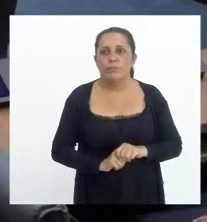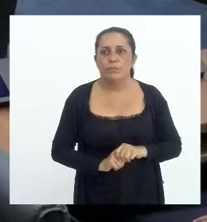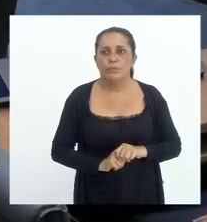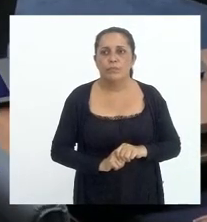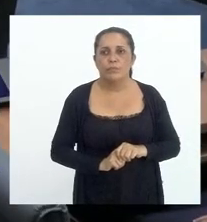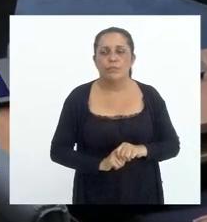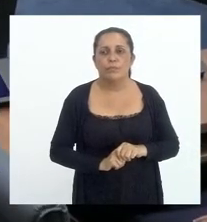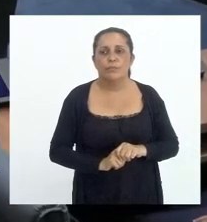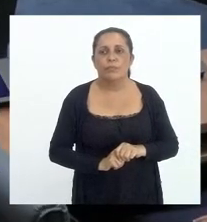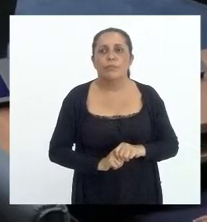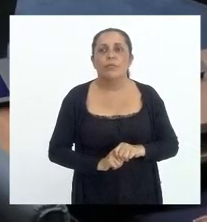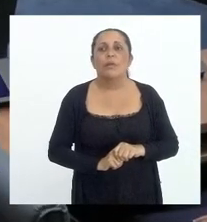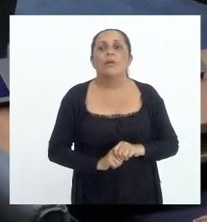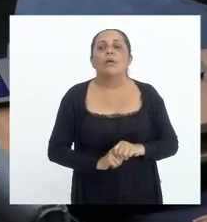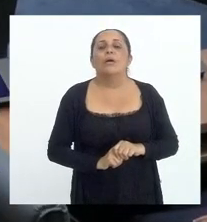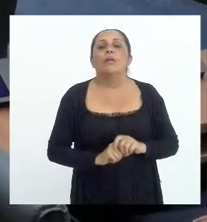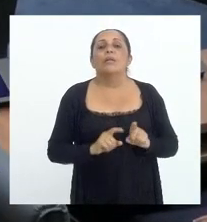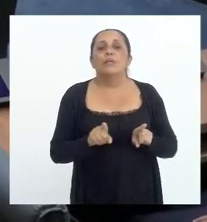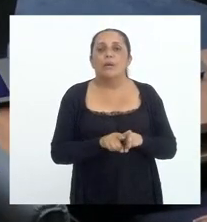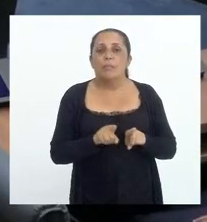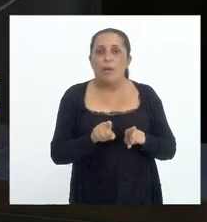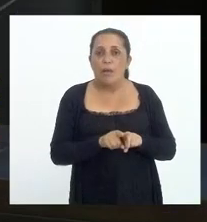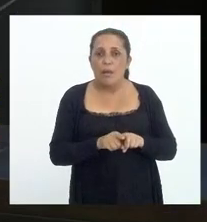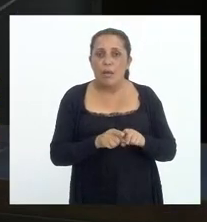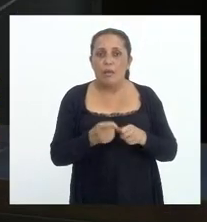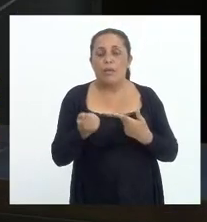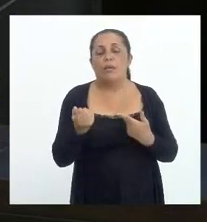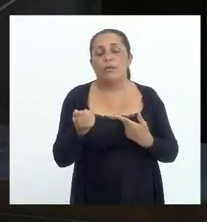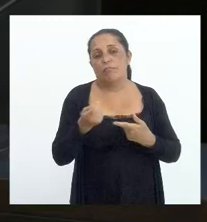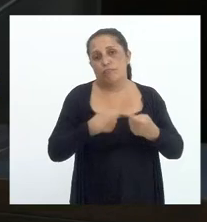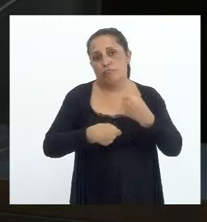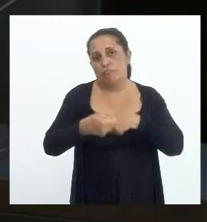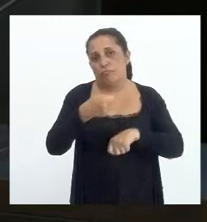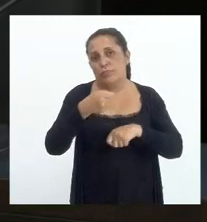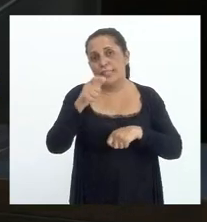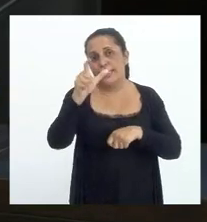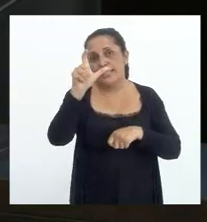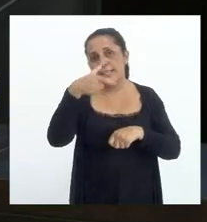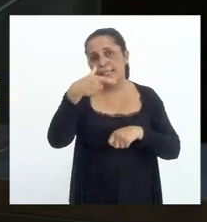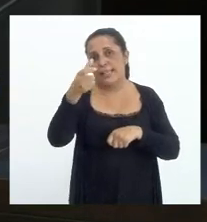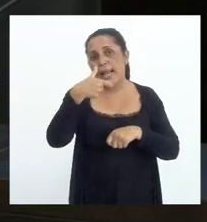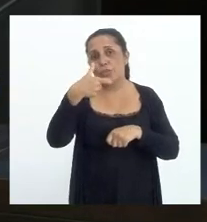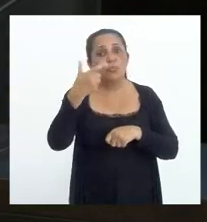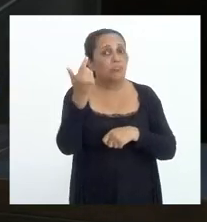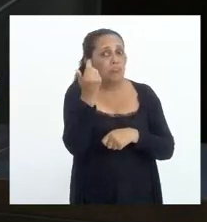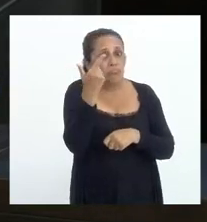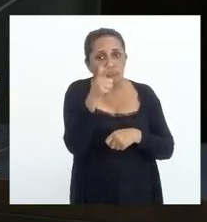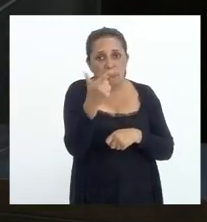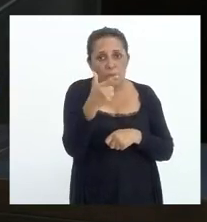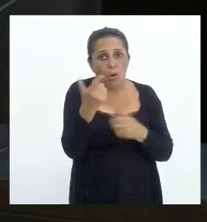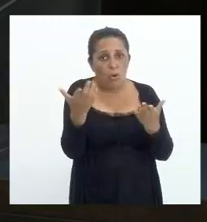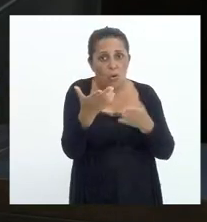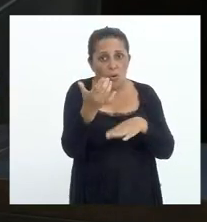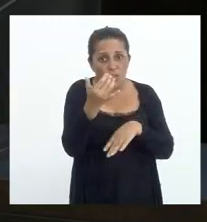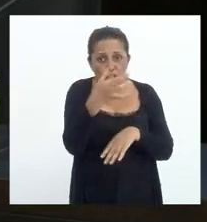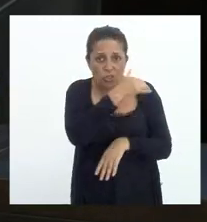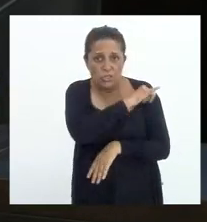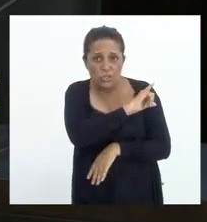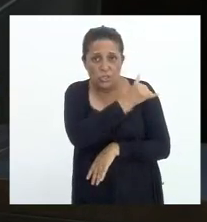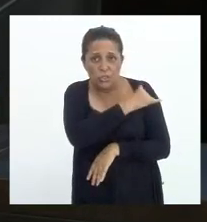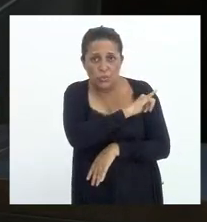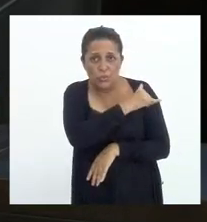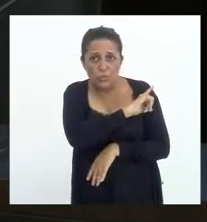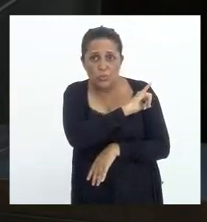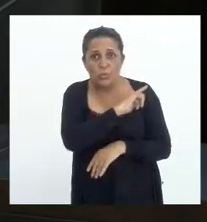Operações de crédito. Operações de crédito não existirão, até porque o Estado do Rio de, Janeiro hoje...